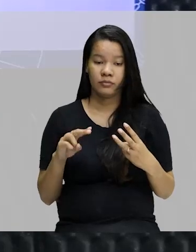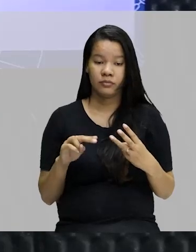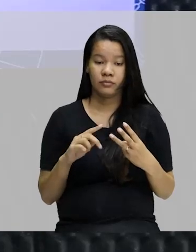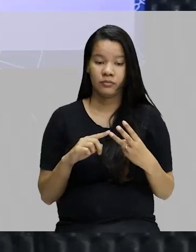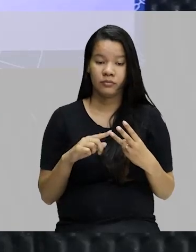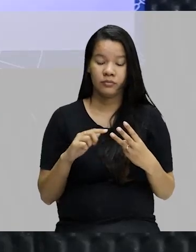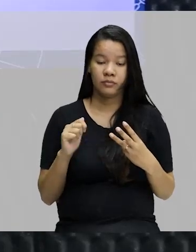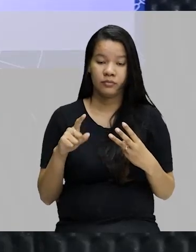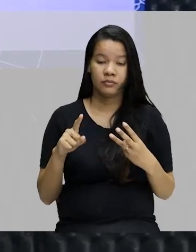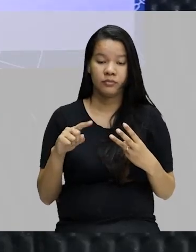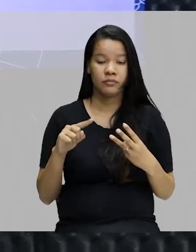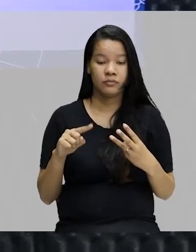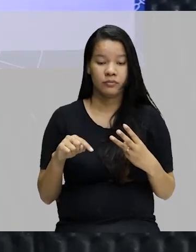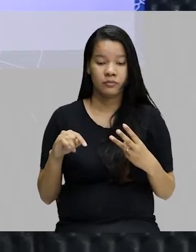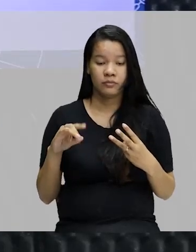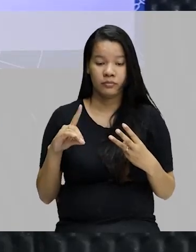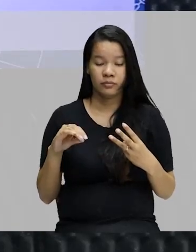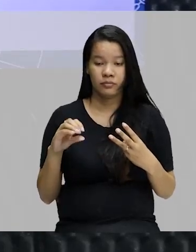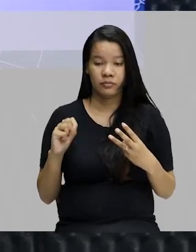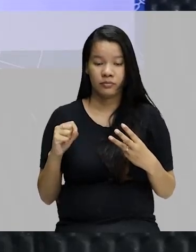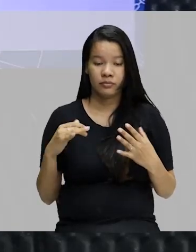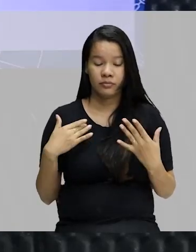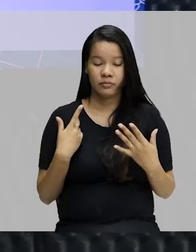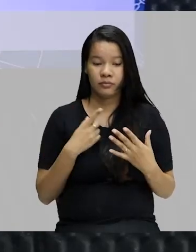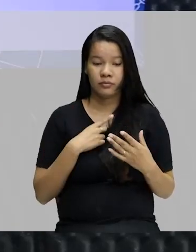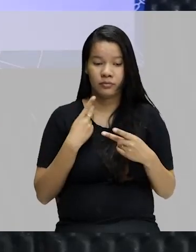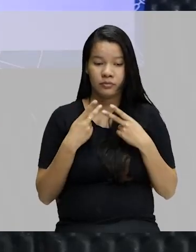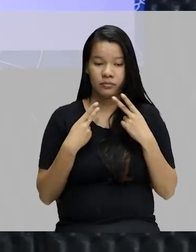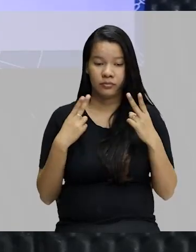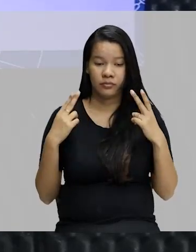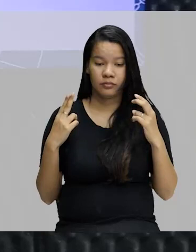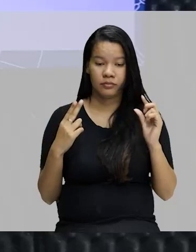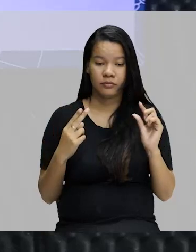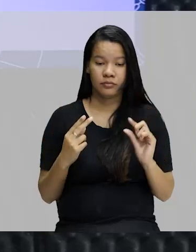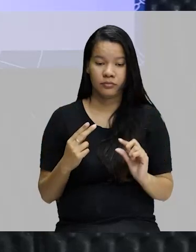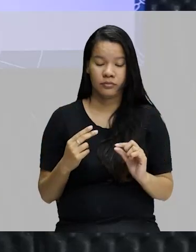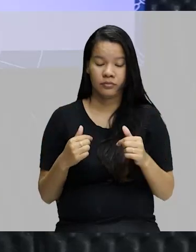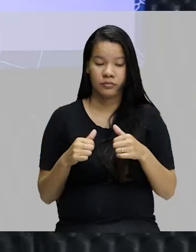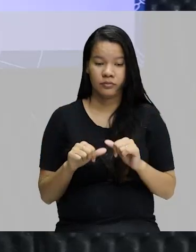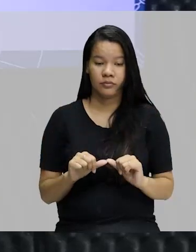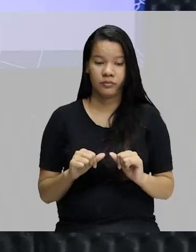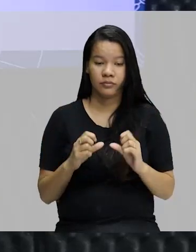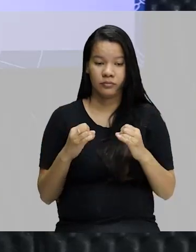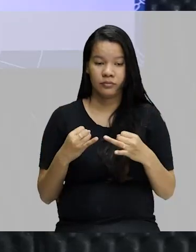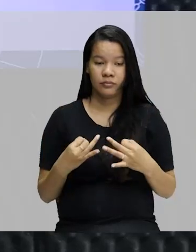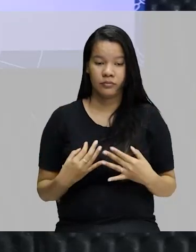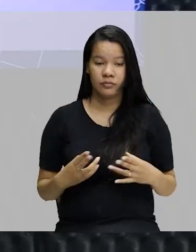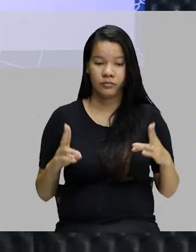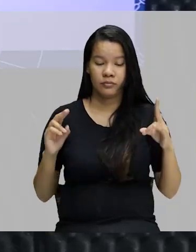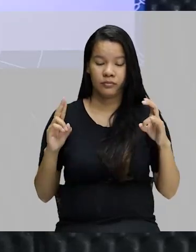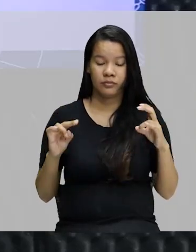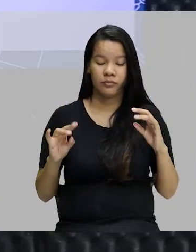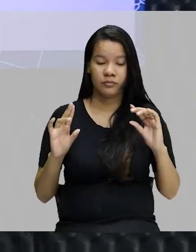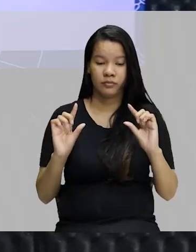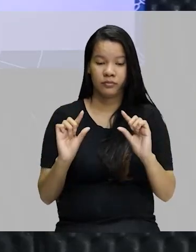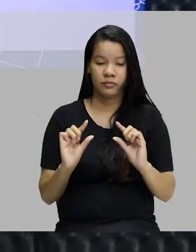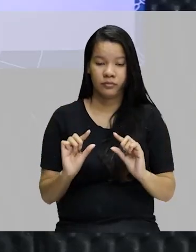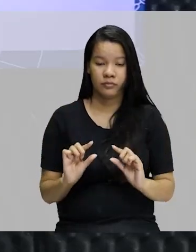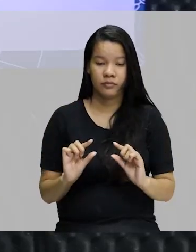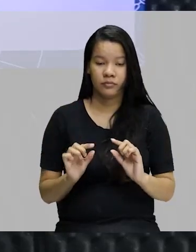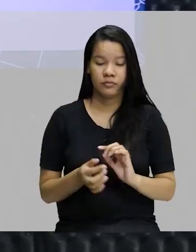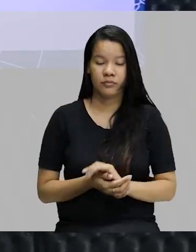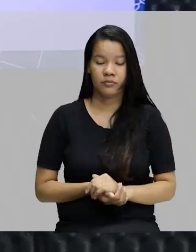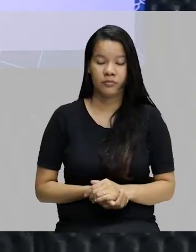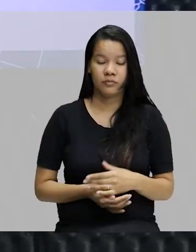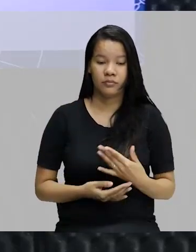gente fala de redução, estamos falando da diminuição do NOx do elemento. Ou